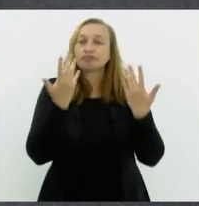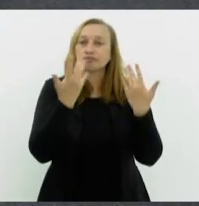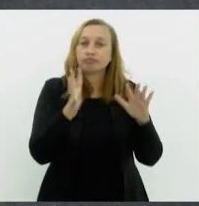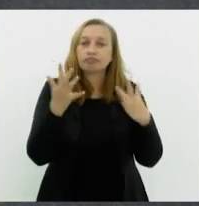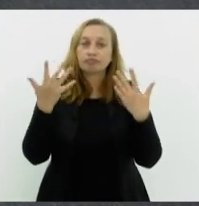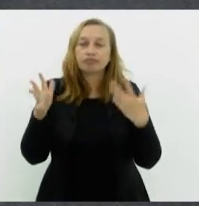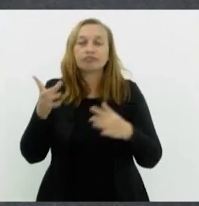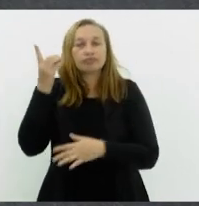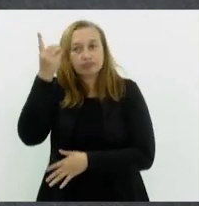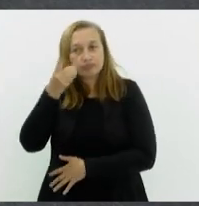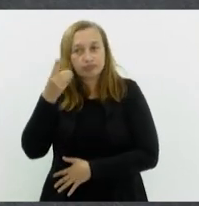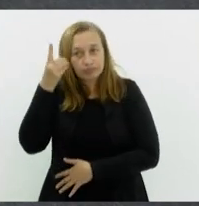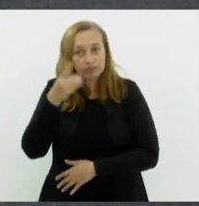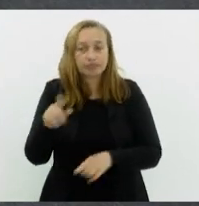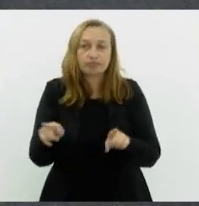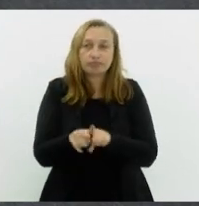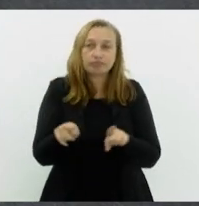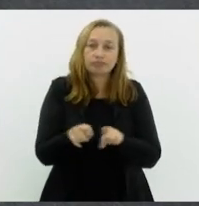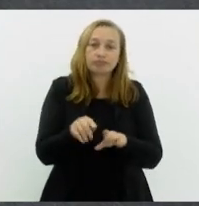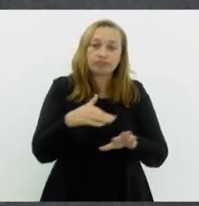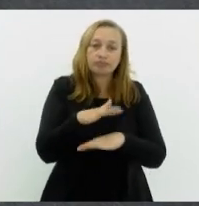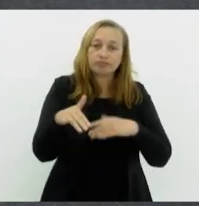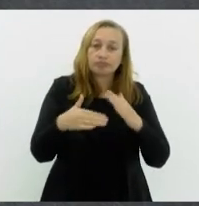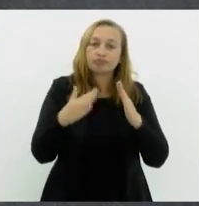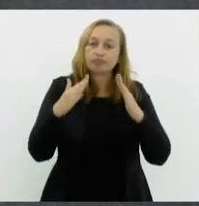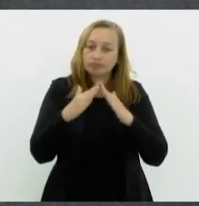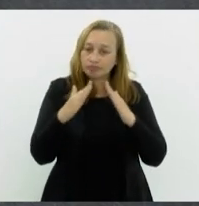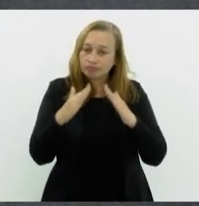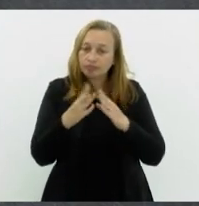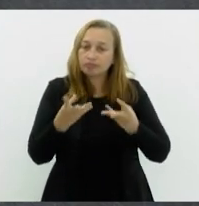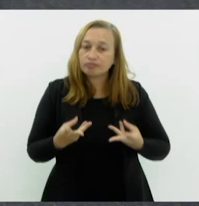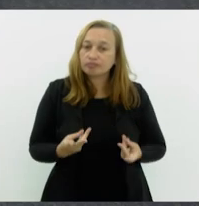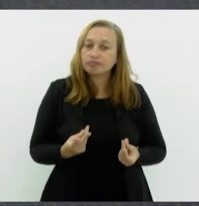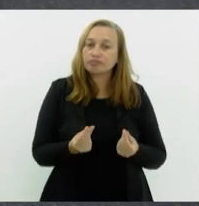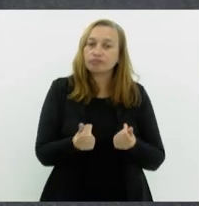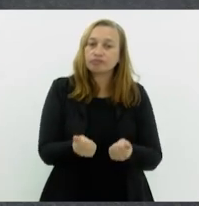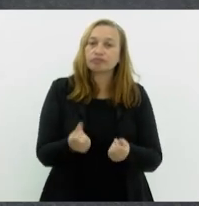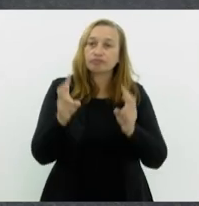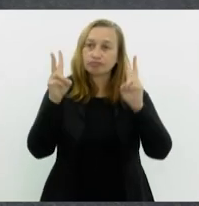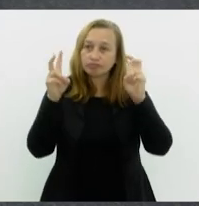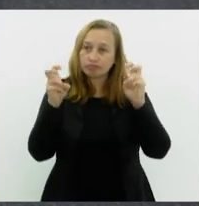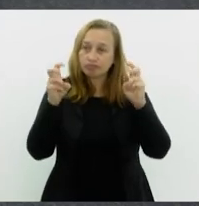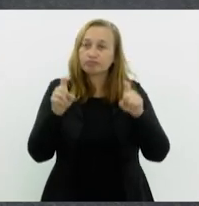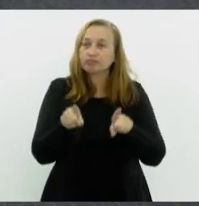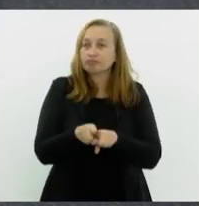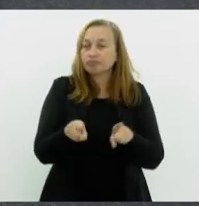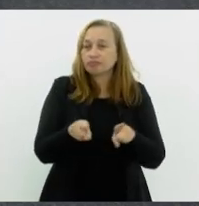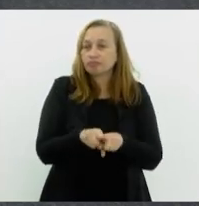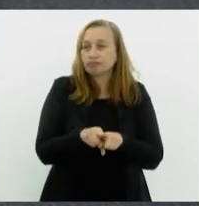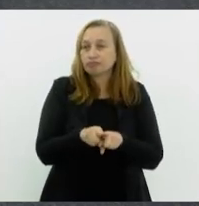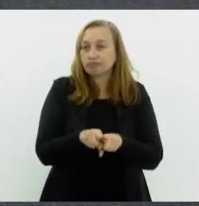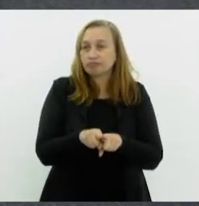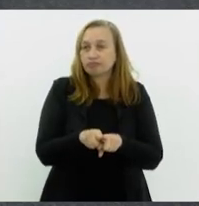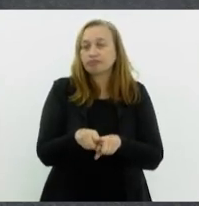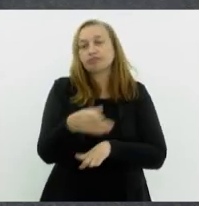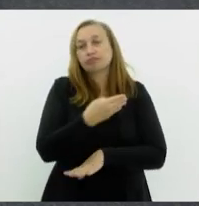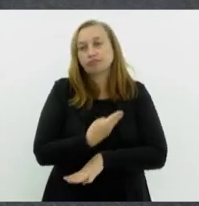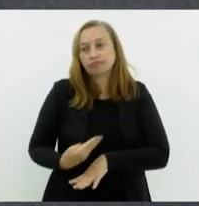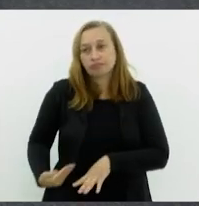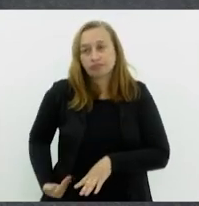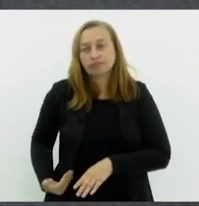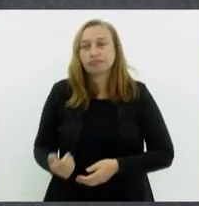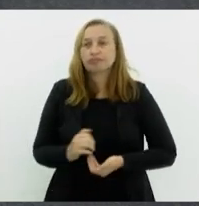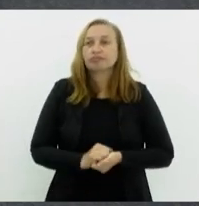esses deputados e também a toda essa casa pela sensibilidade e também ao governo